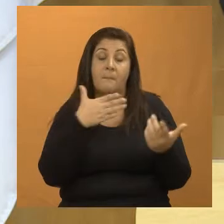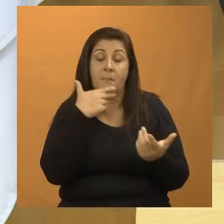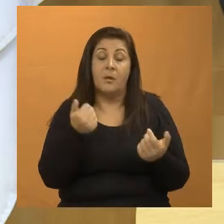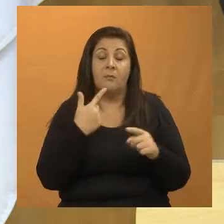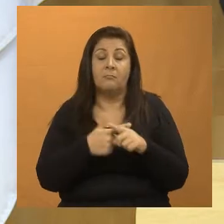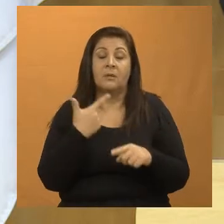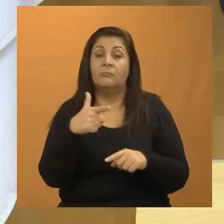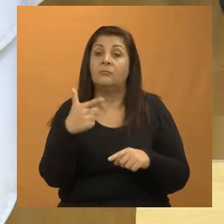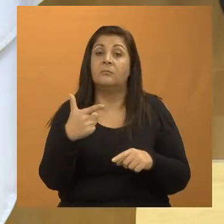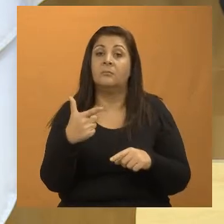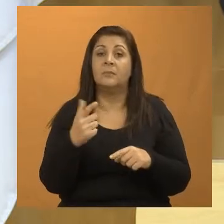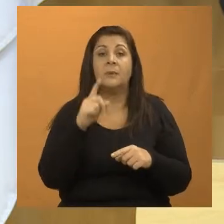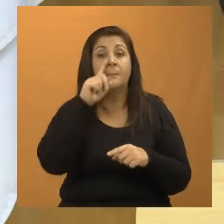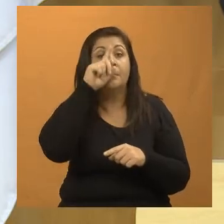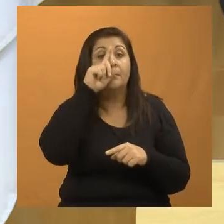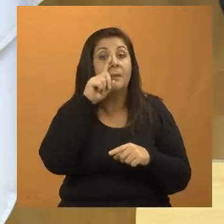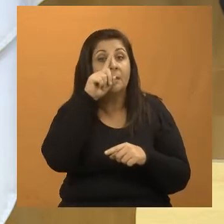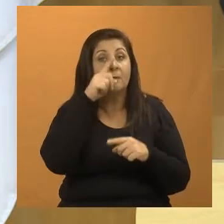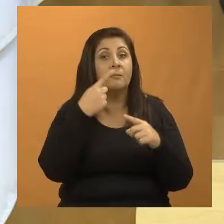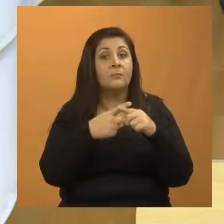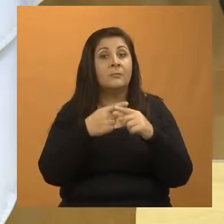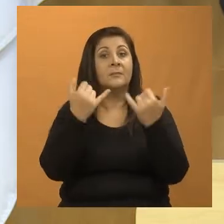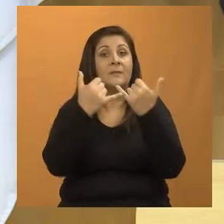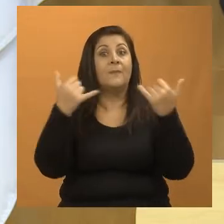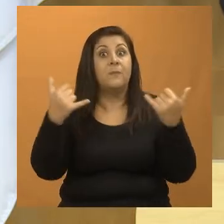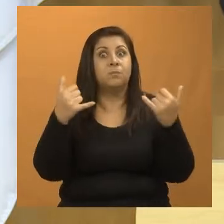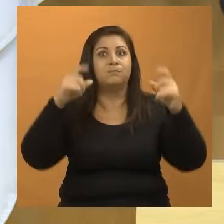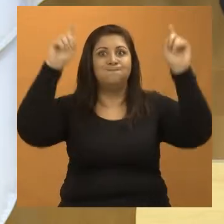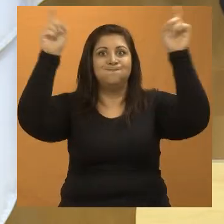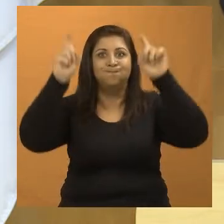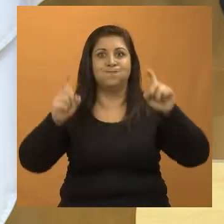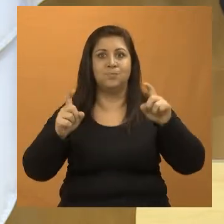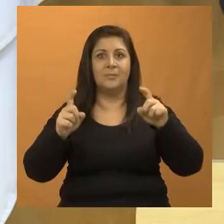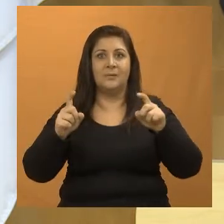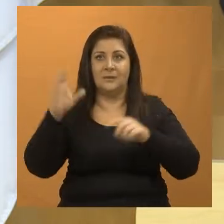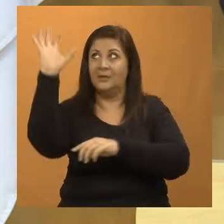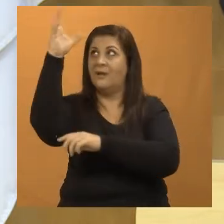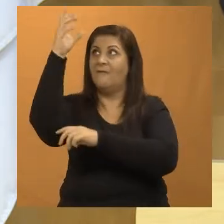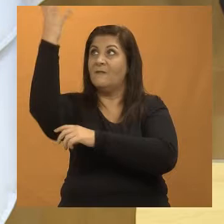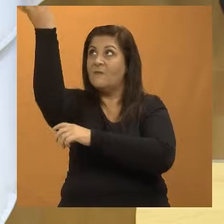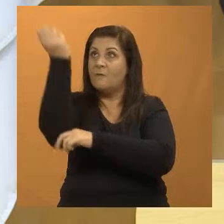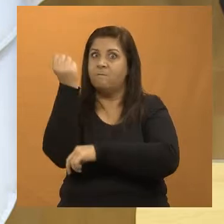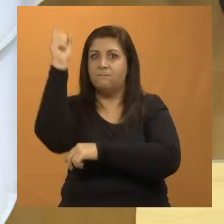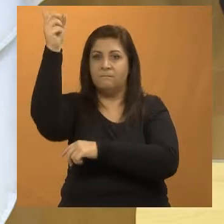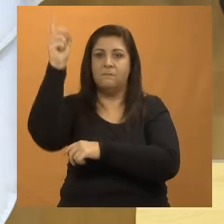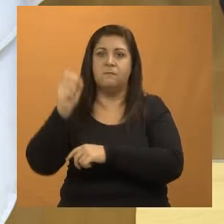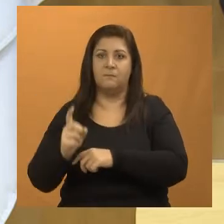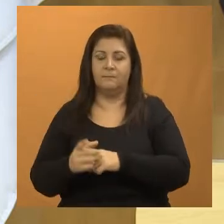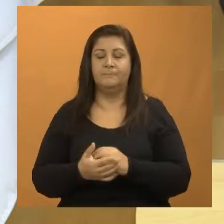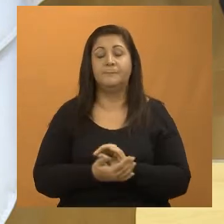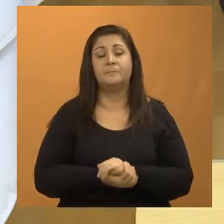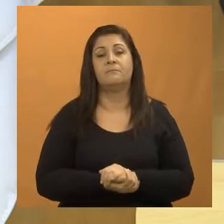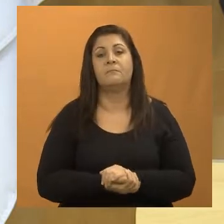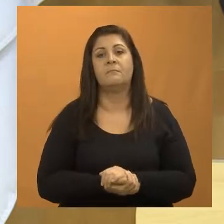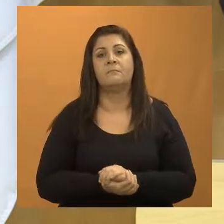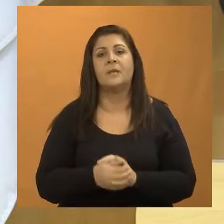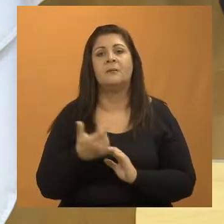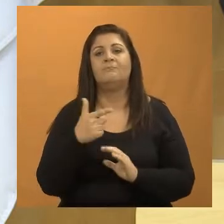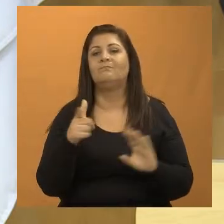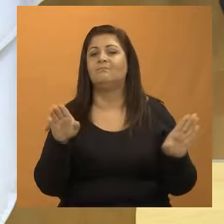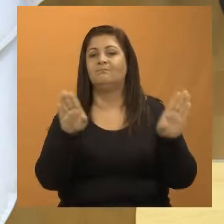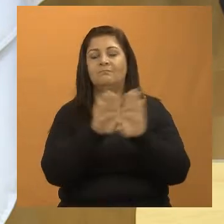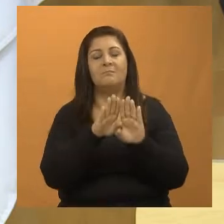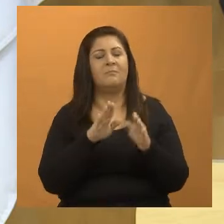redor, nós solicitamos que fosse cortada o eucalipto. Não havia nenhuma porta nem